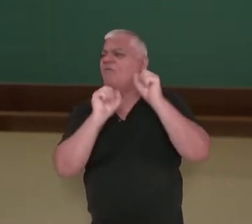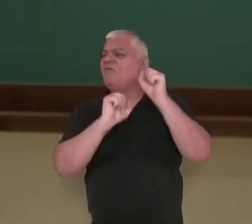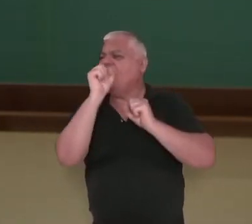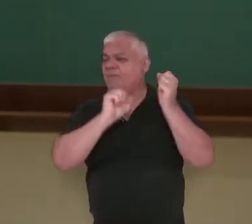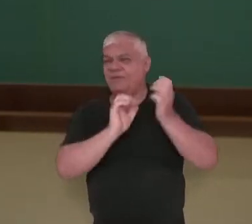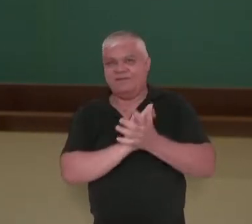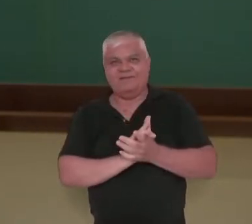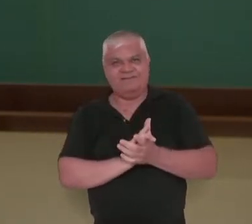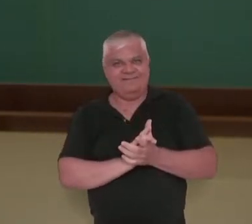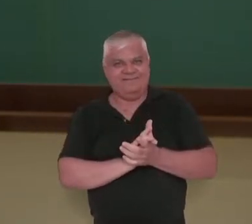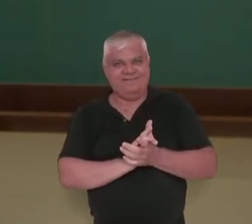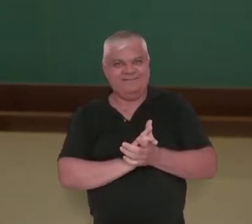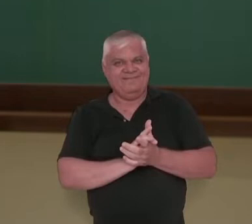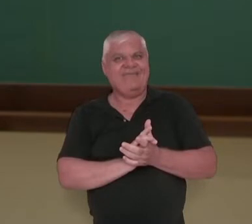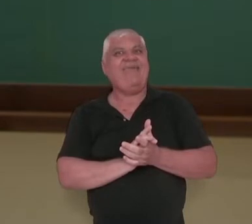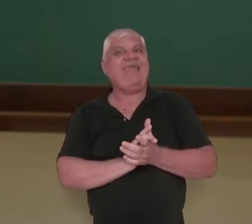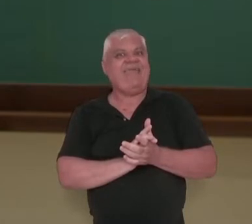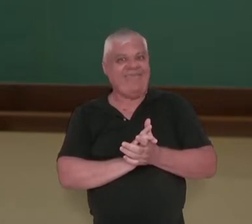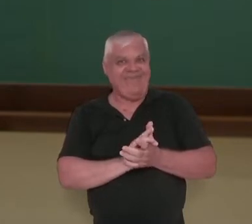É no processo de